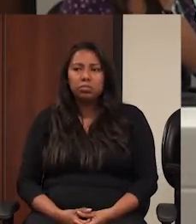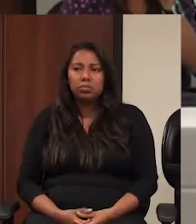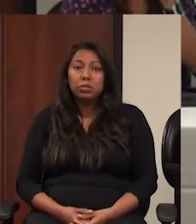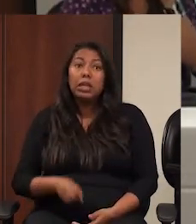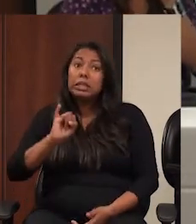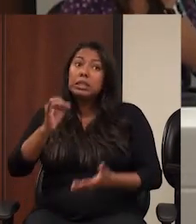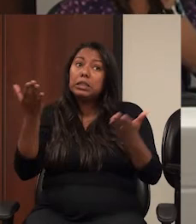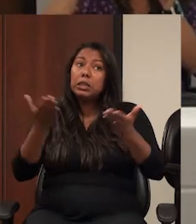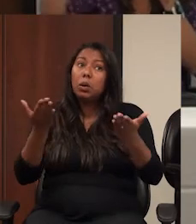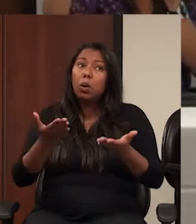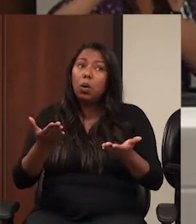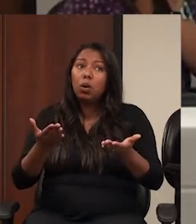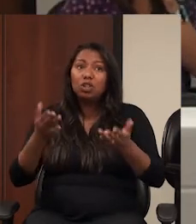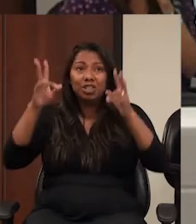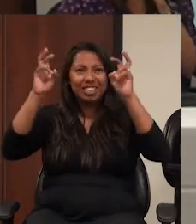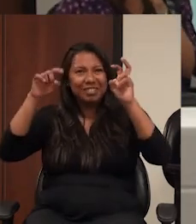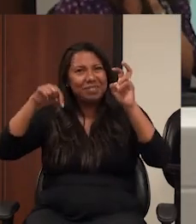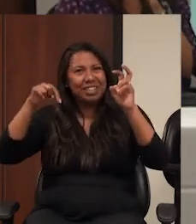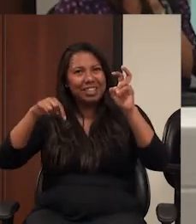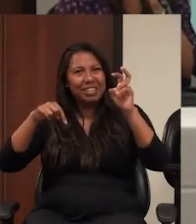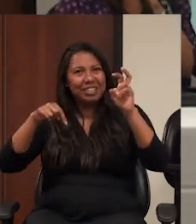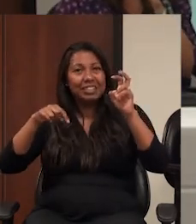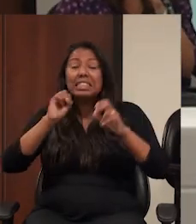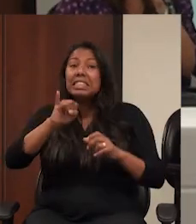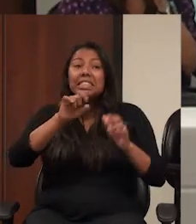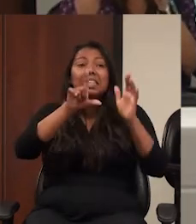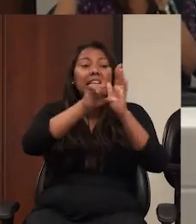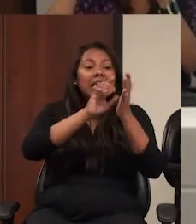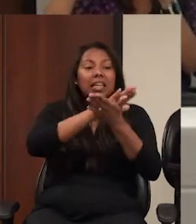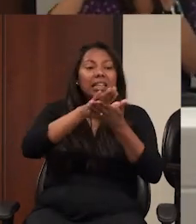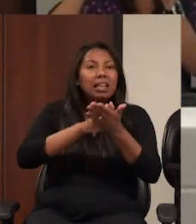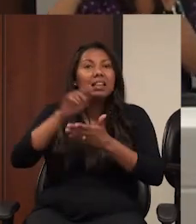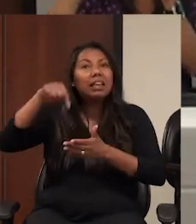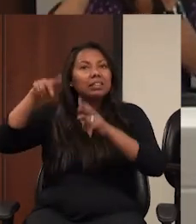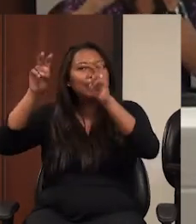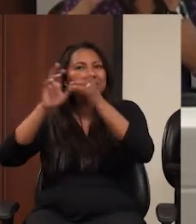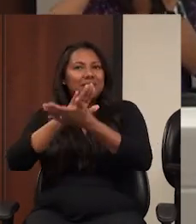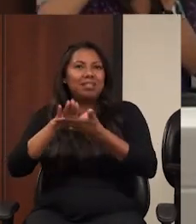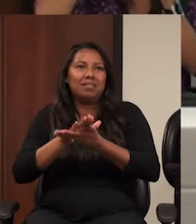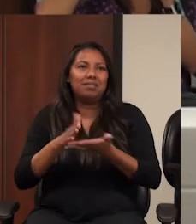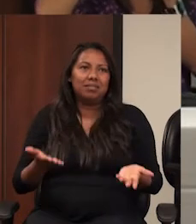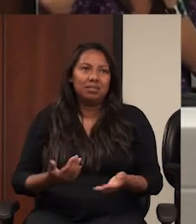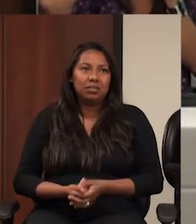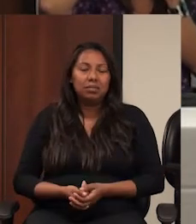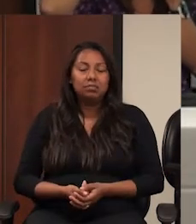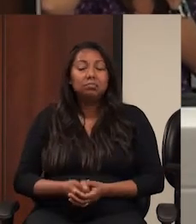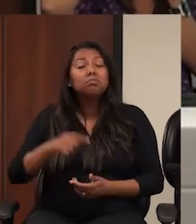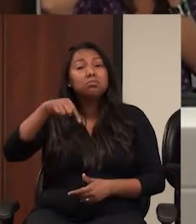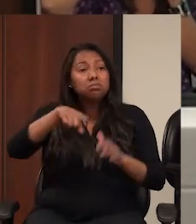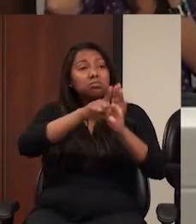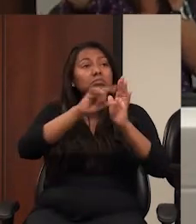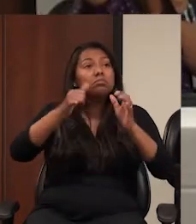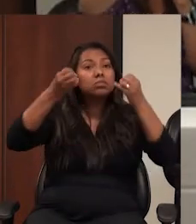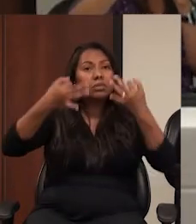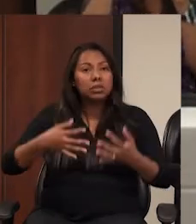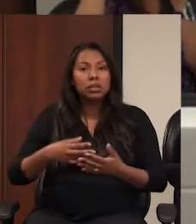hoje falando sobre isso se não existisse essa lei. Então, nós estamos falando sobre o quê? Sobre uma lei que diz que